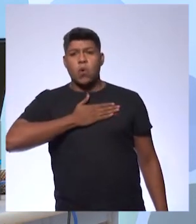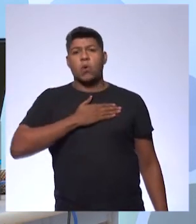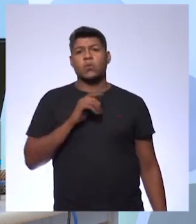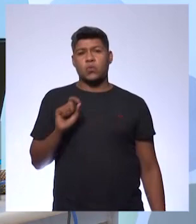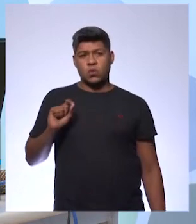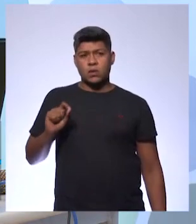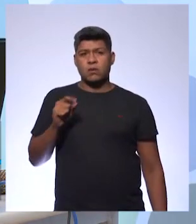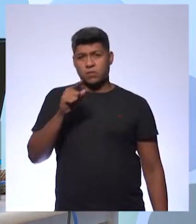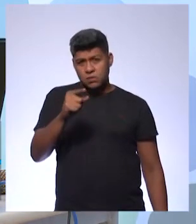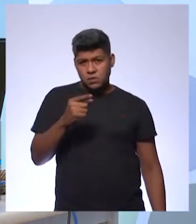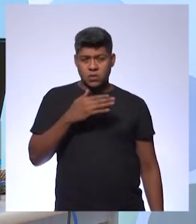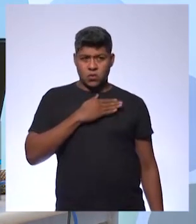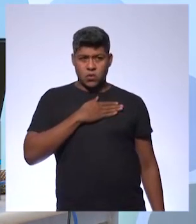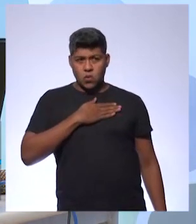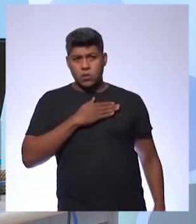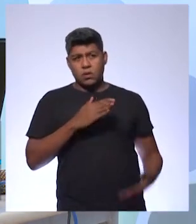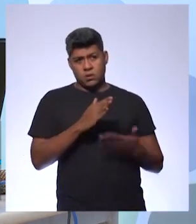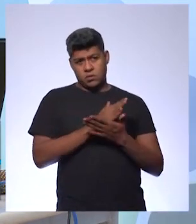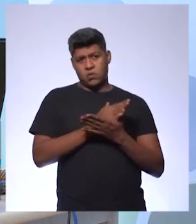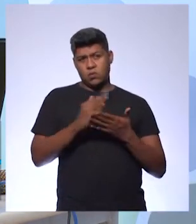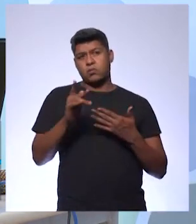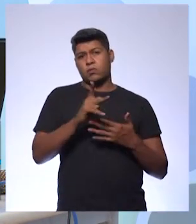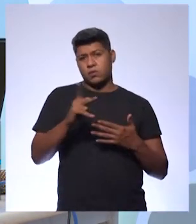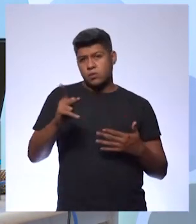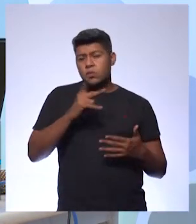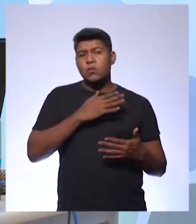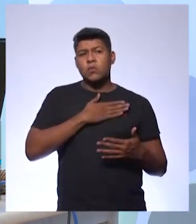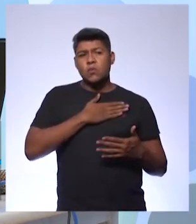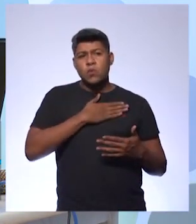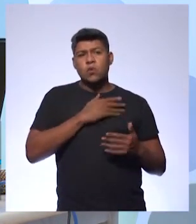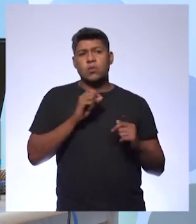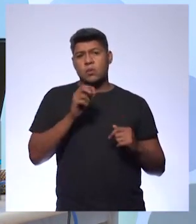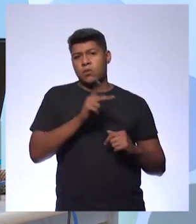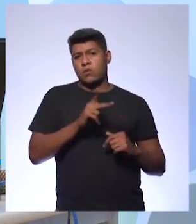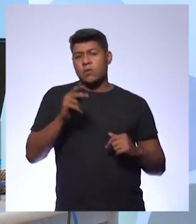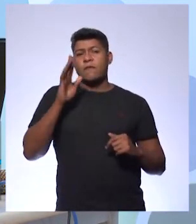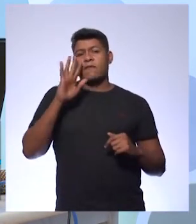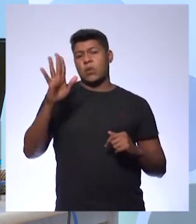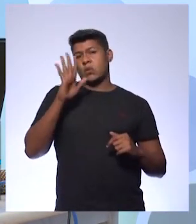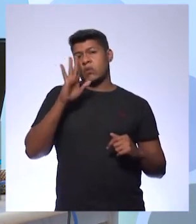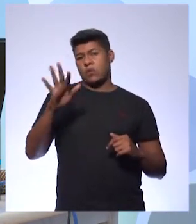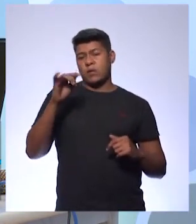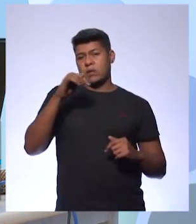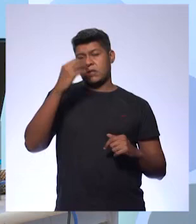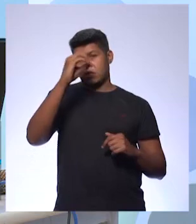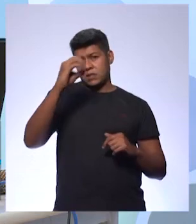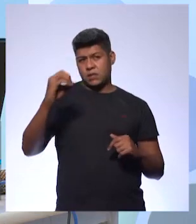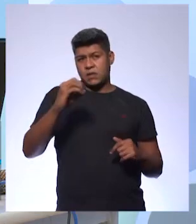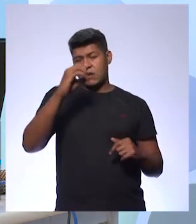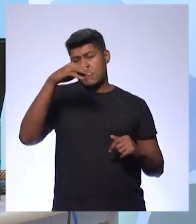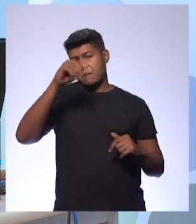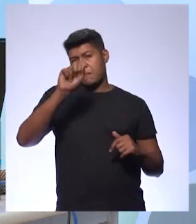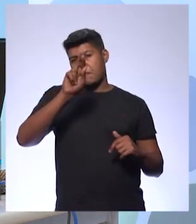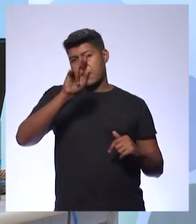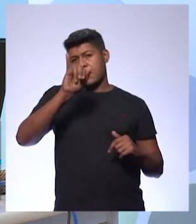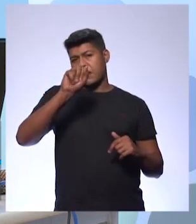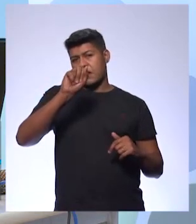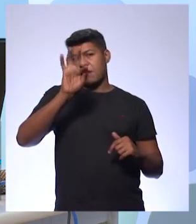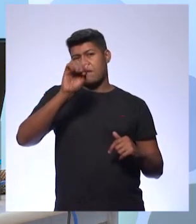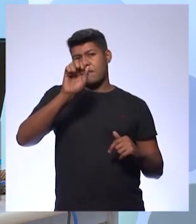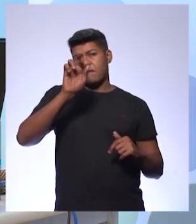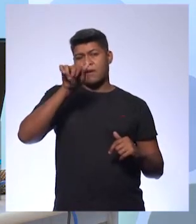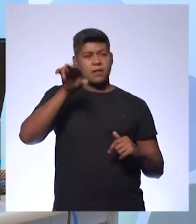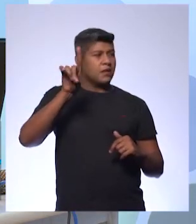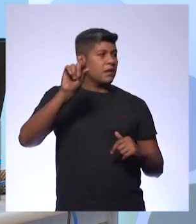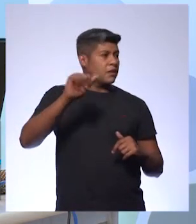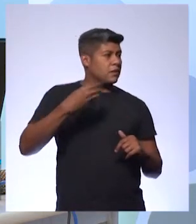porque vocês são fãs de determinados professores. Eu sou apaixonadinha pela professora de filosofia aqui do Centro de Mídias, a Maria Fernanda. E não é